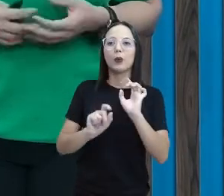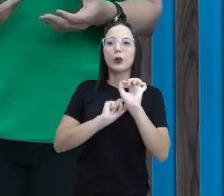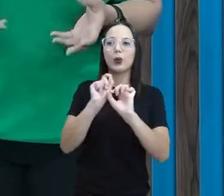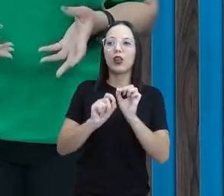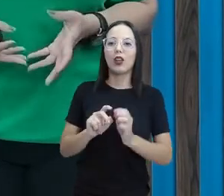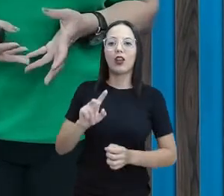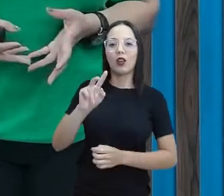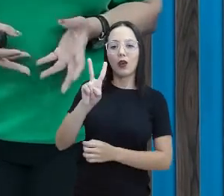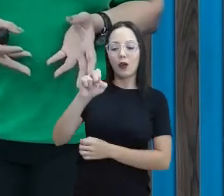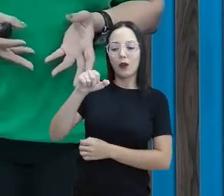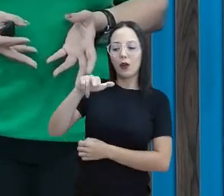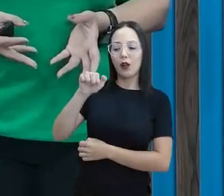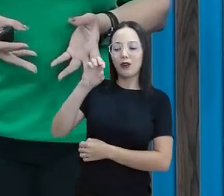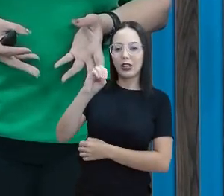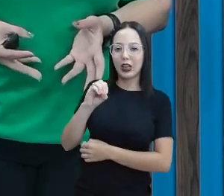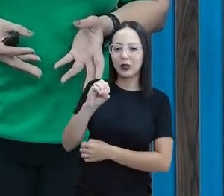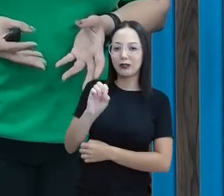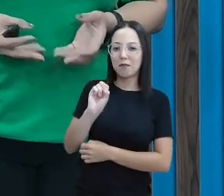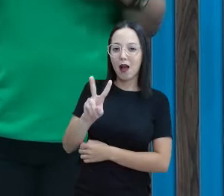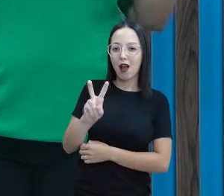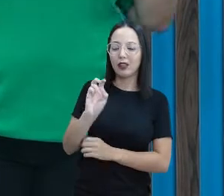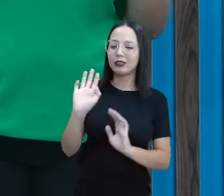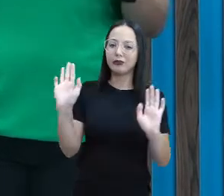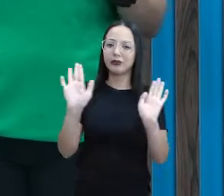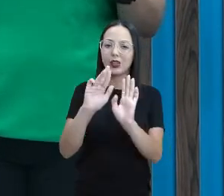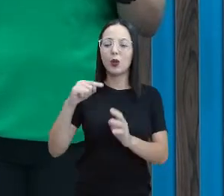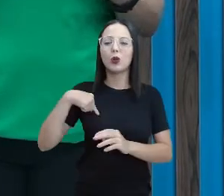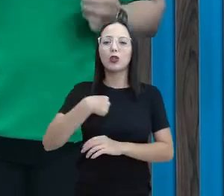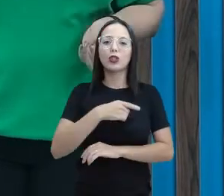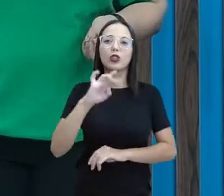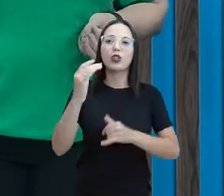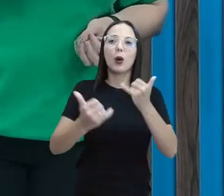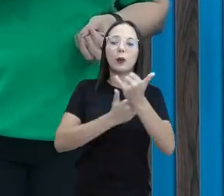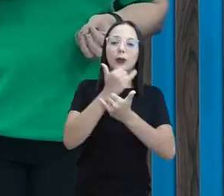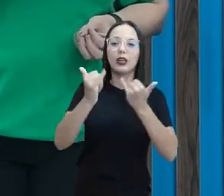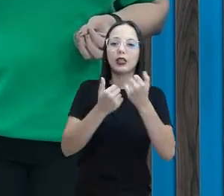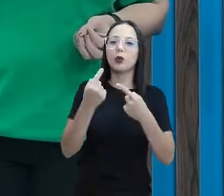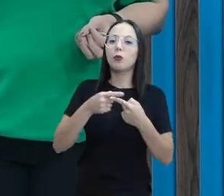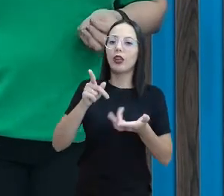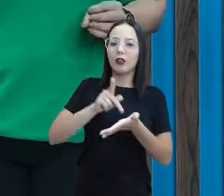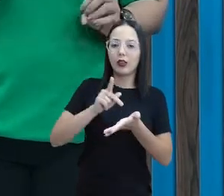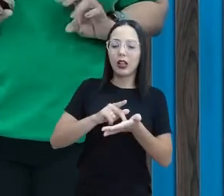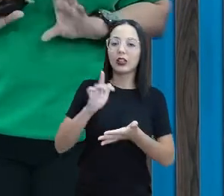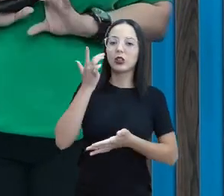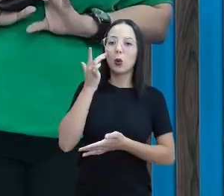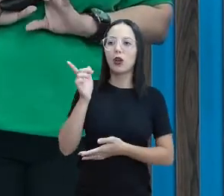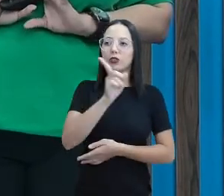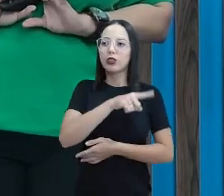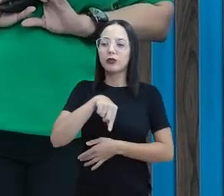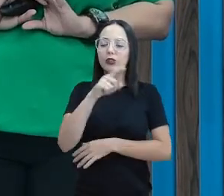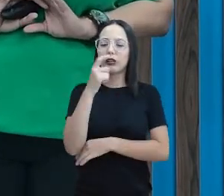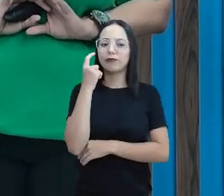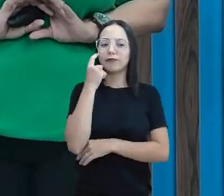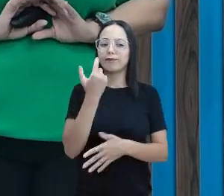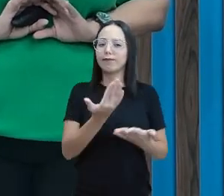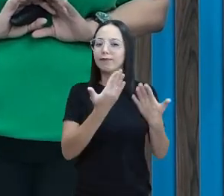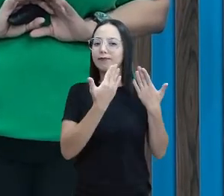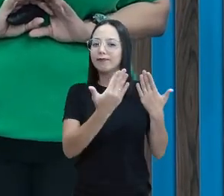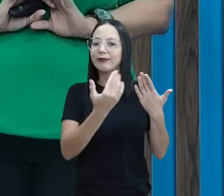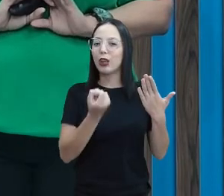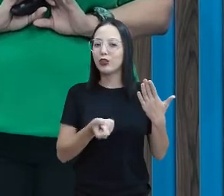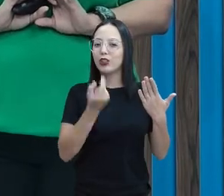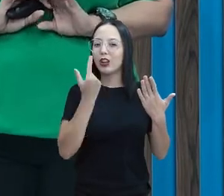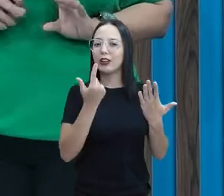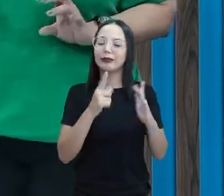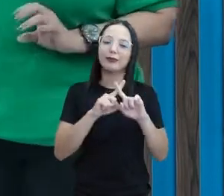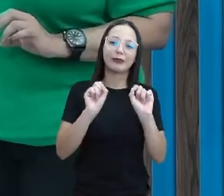seja venenoso, né? Logicamente não, tá certo? A gente só está fazendo uma brincadeira, porque é verdade, eu acho que todo mundo ia ficar, que morango estranho.